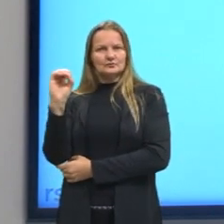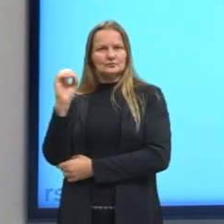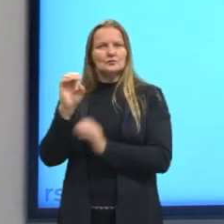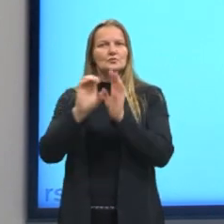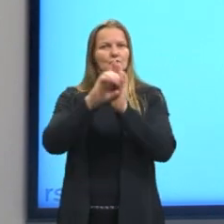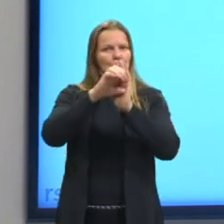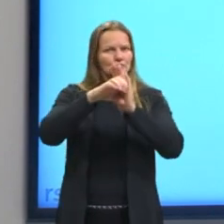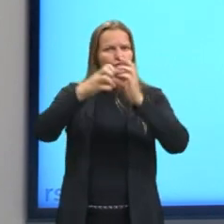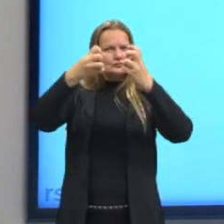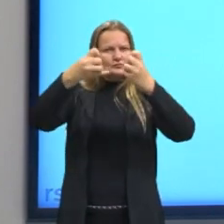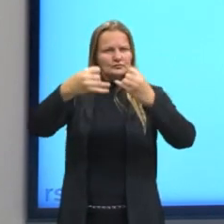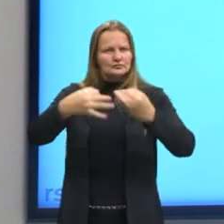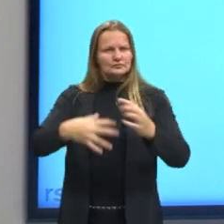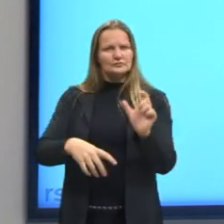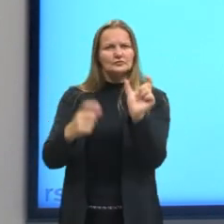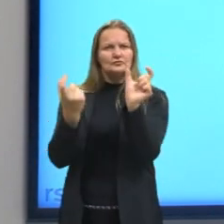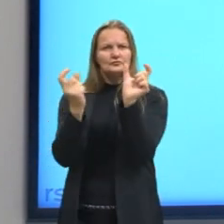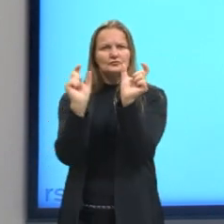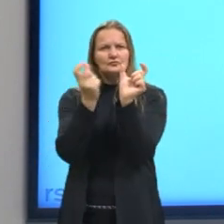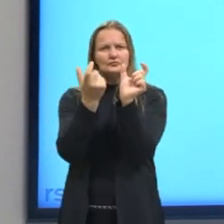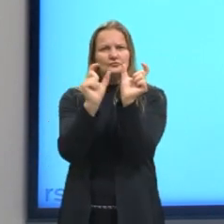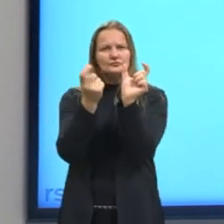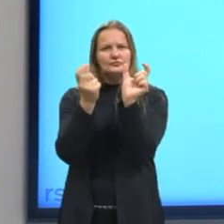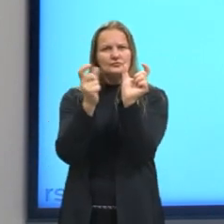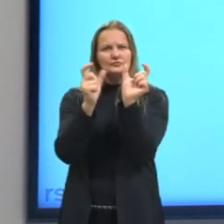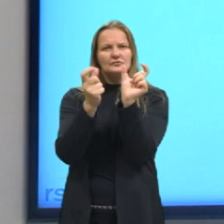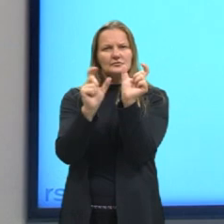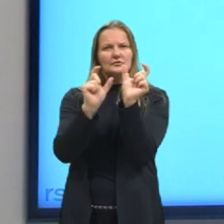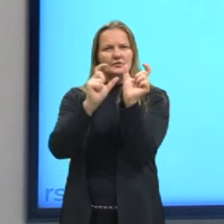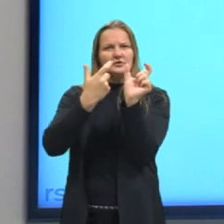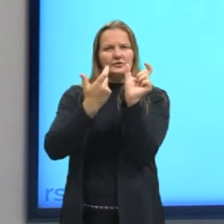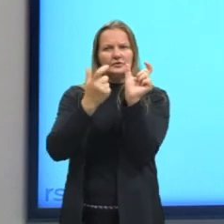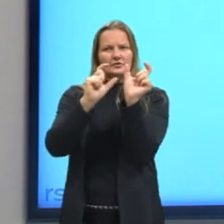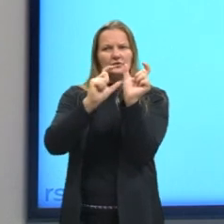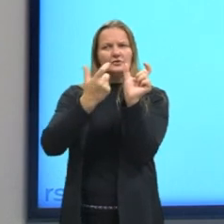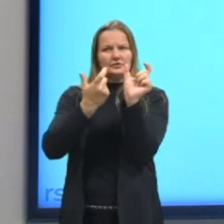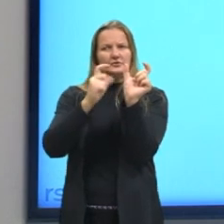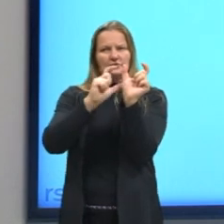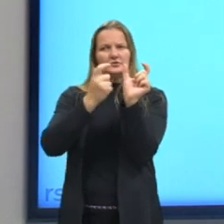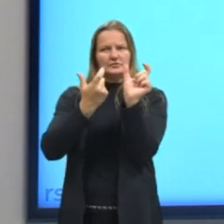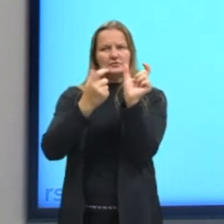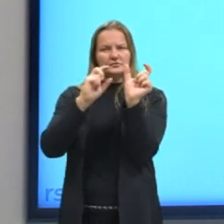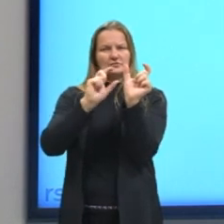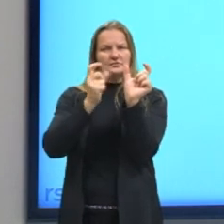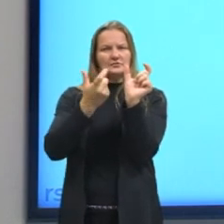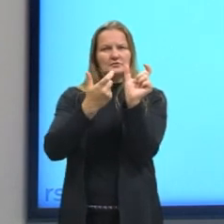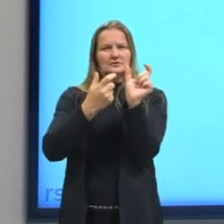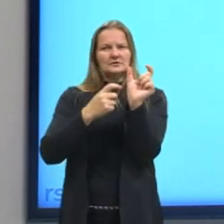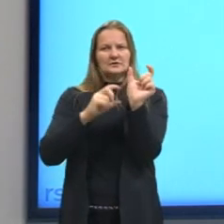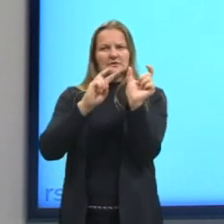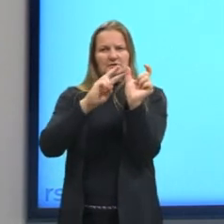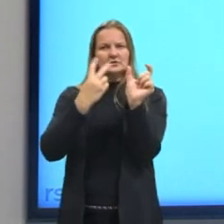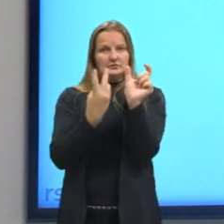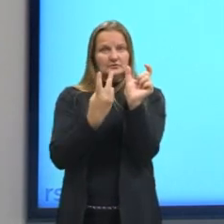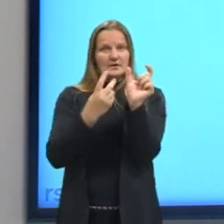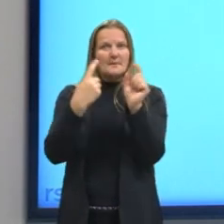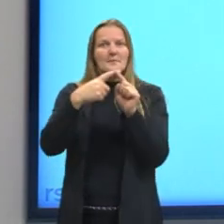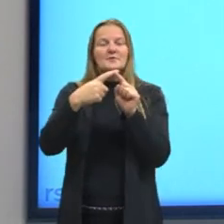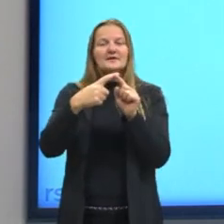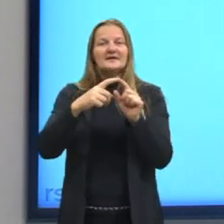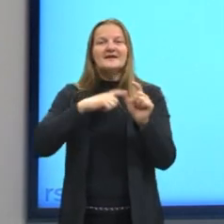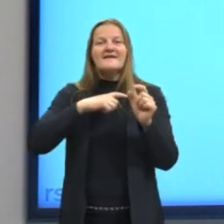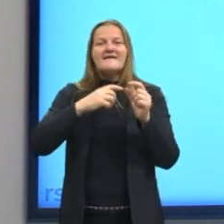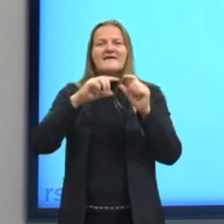entender o hipérbato ou inversão é uma figura de sintaxe que faz parte das figuras de